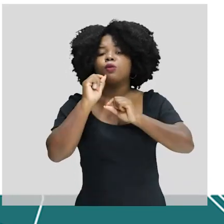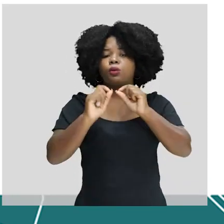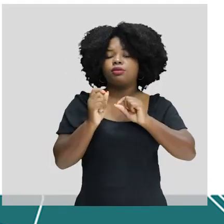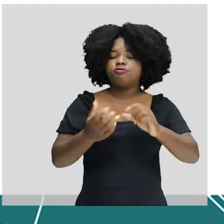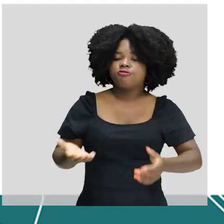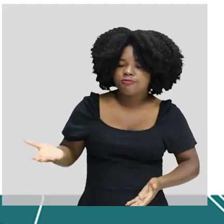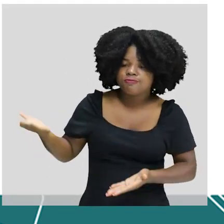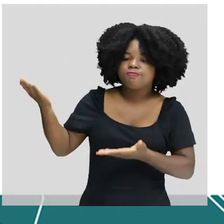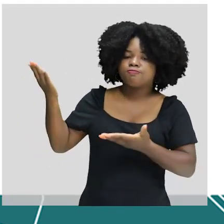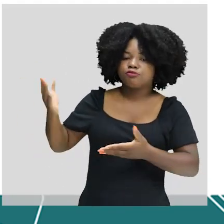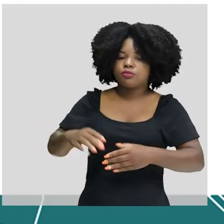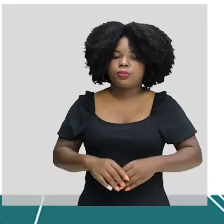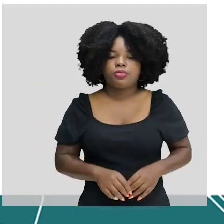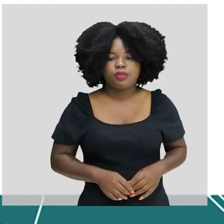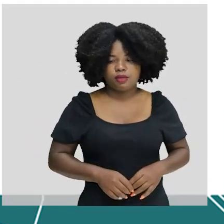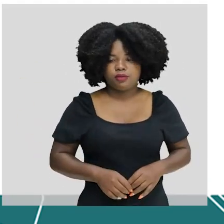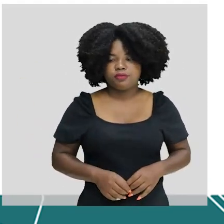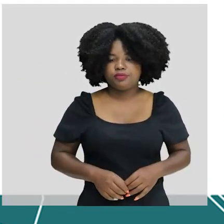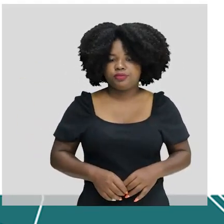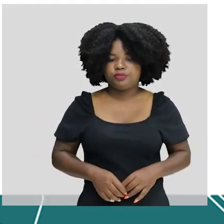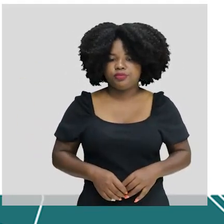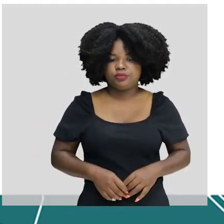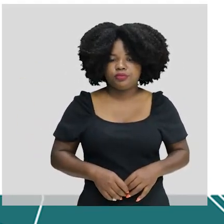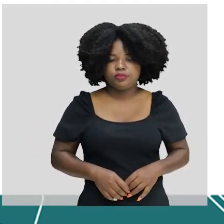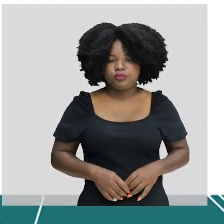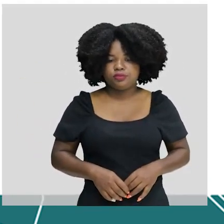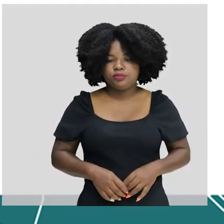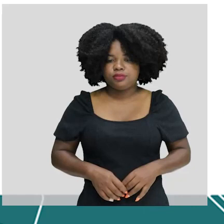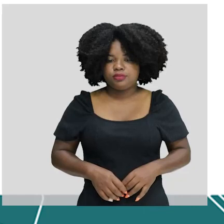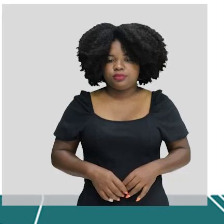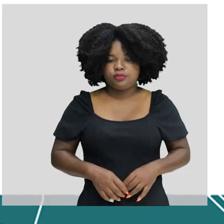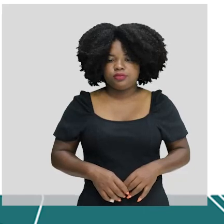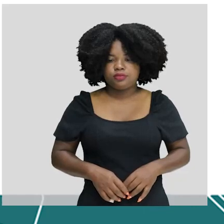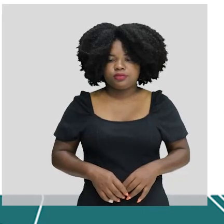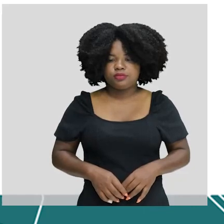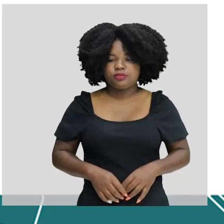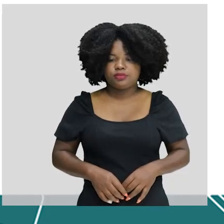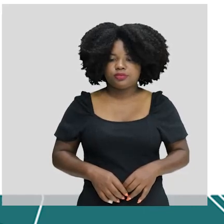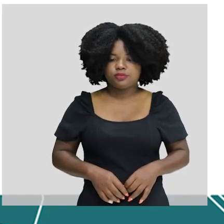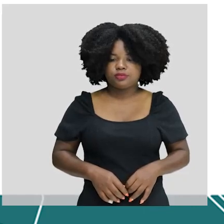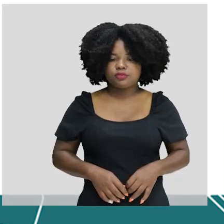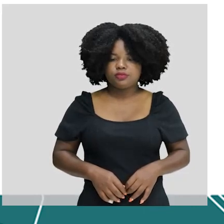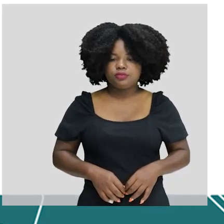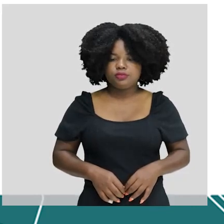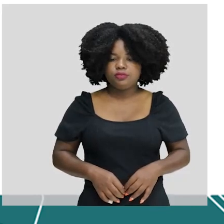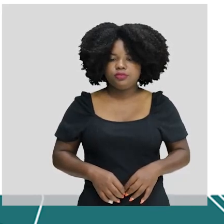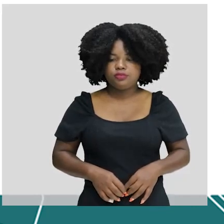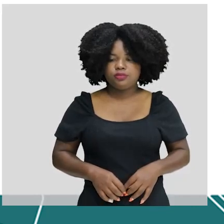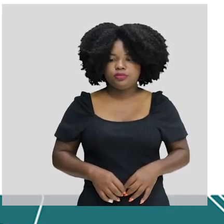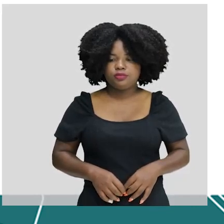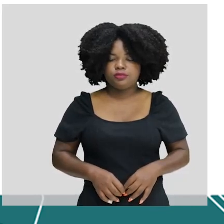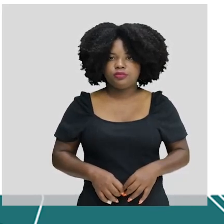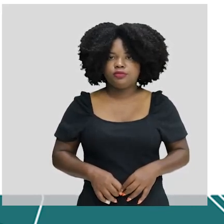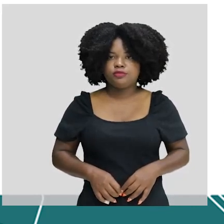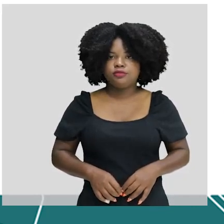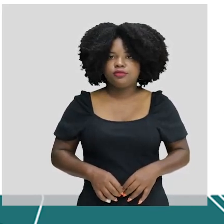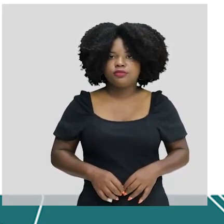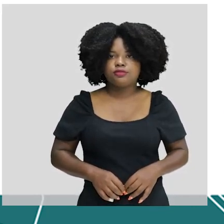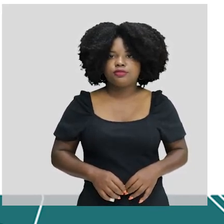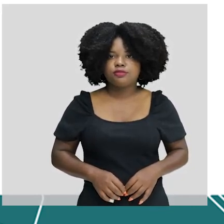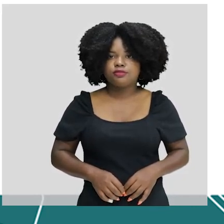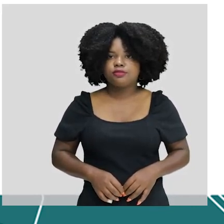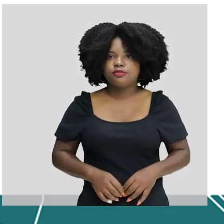estequiométrico vem do grego stoicheon, quer dizer elemento, mais metron, medição. É o cálculo